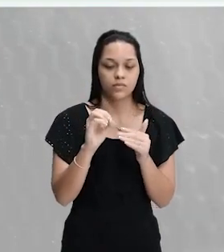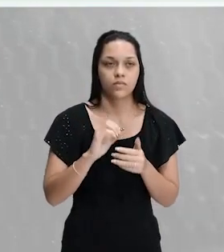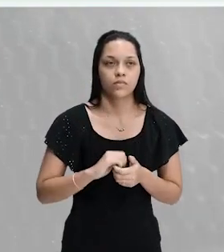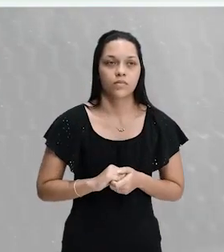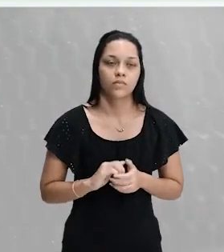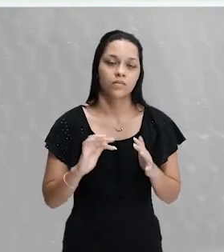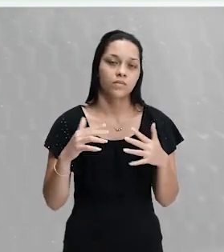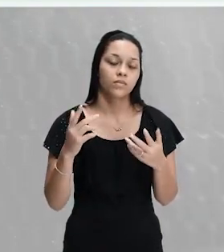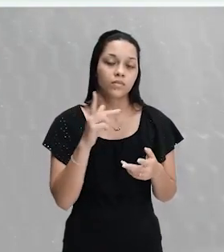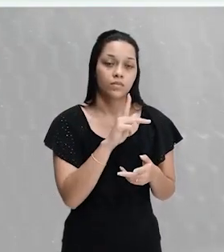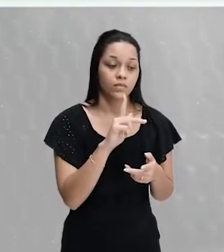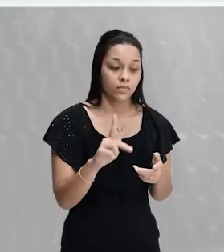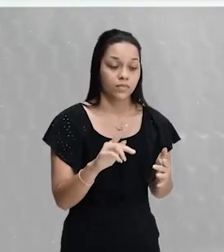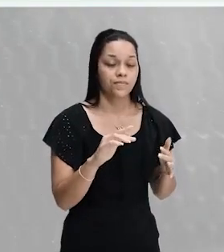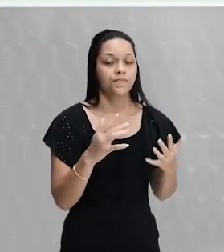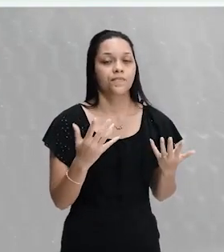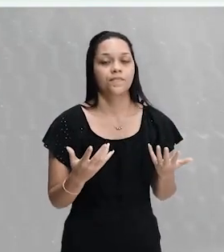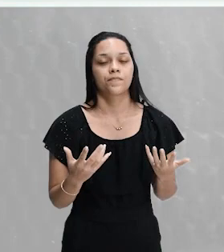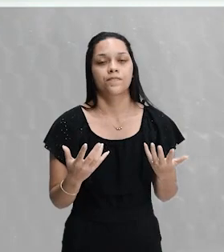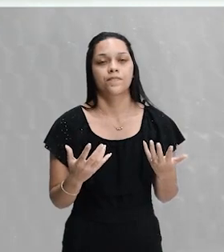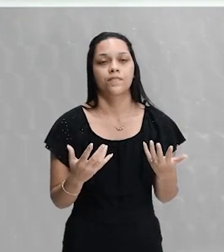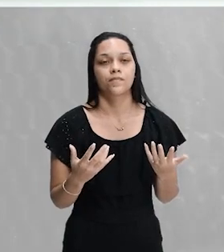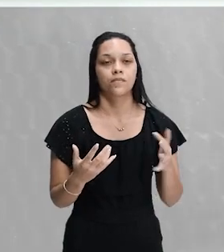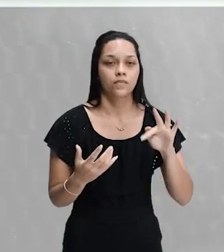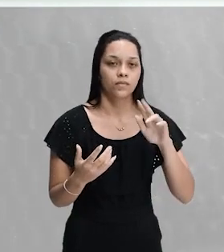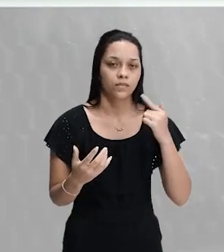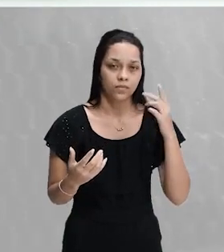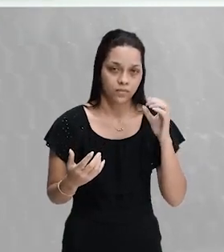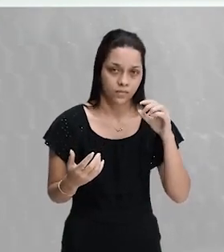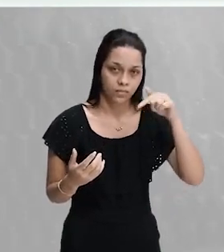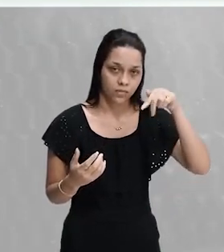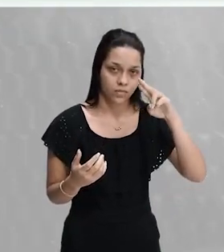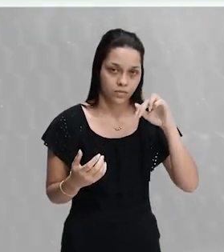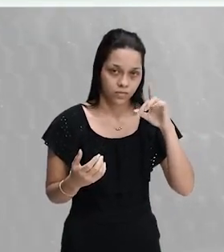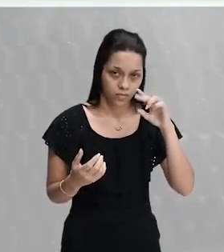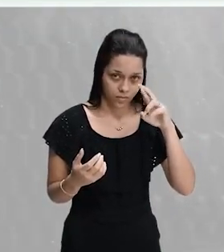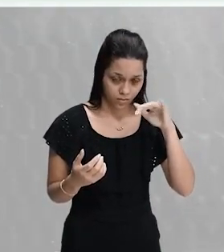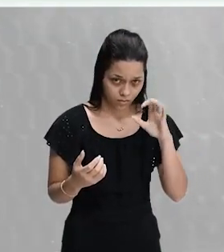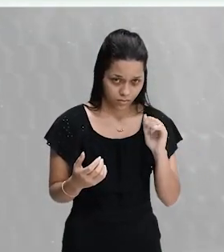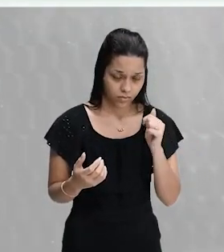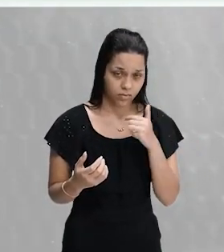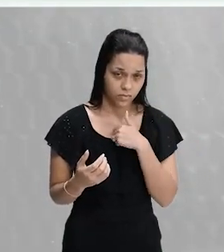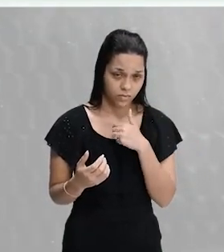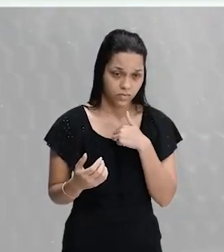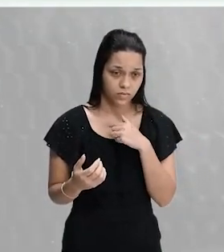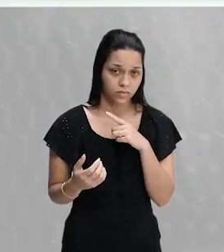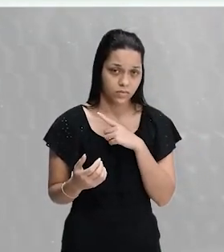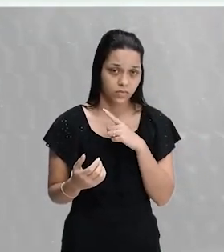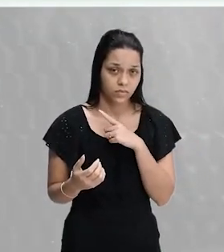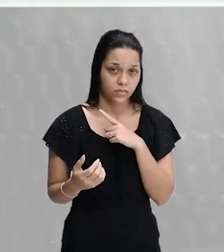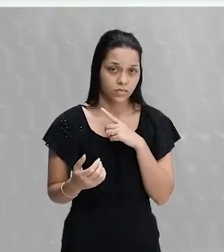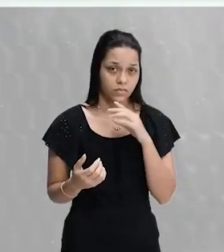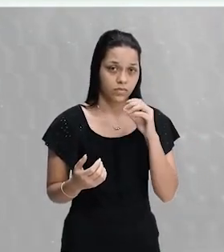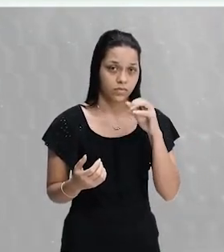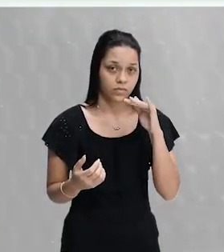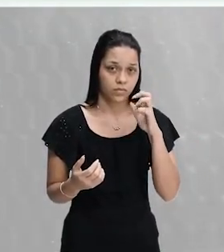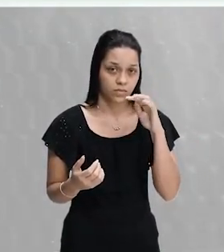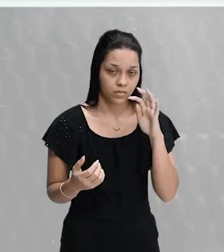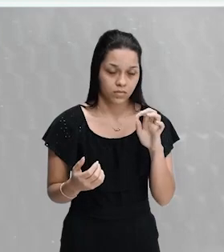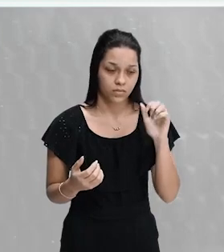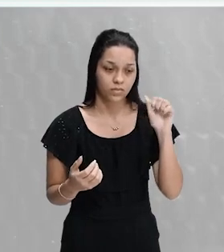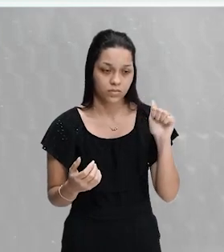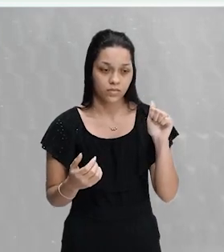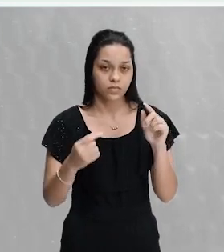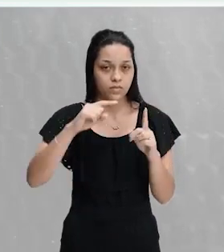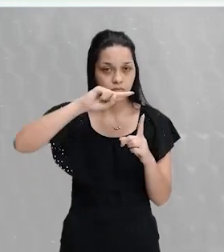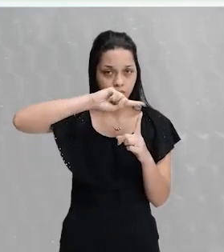Ah, professor, quer dizer que a função quadrática, toda vez que esse coeficiente a for